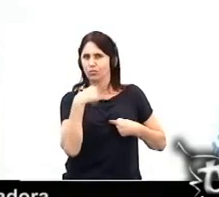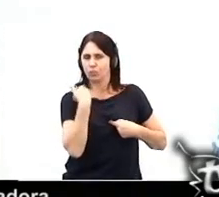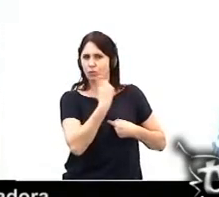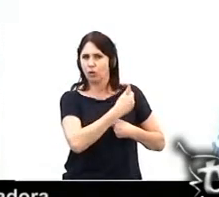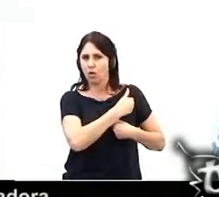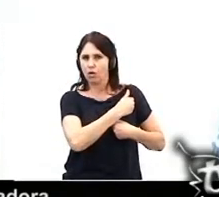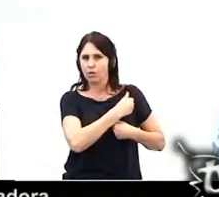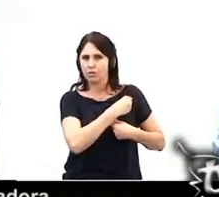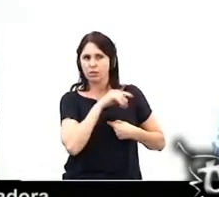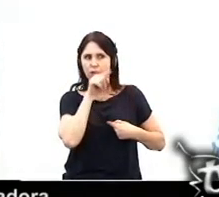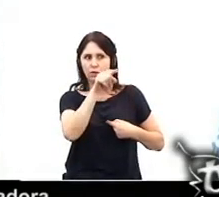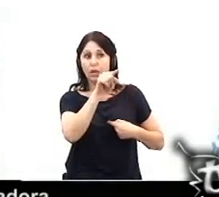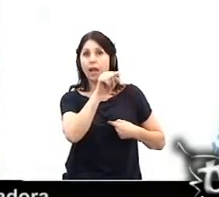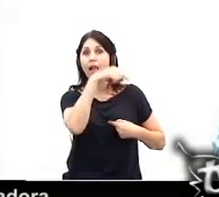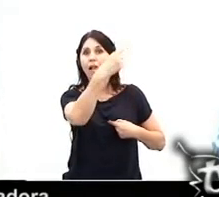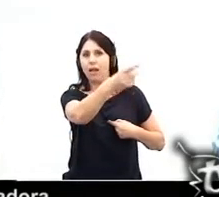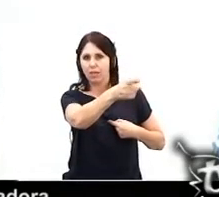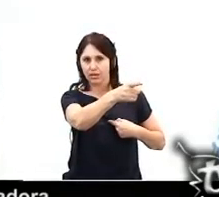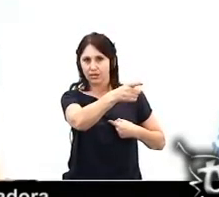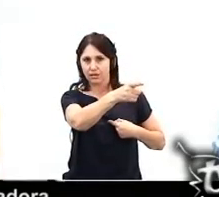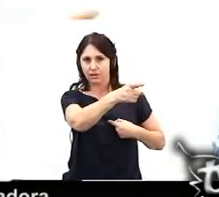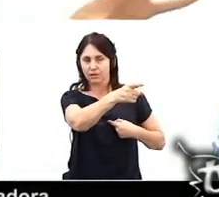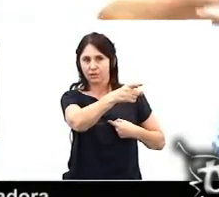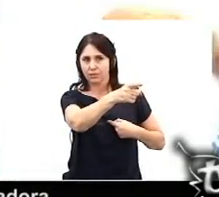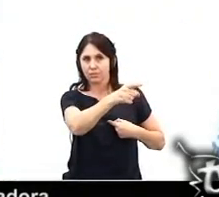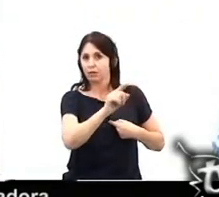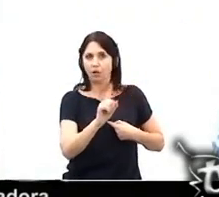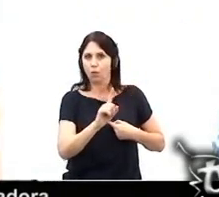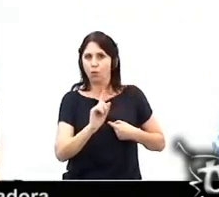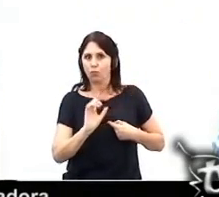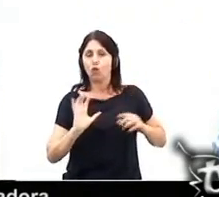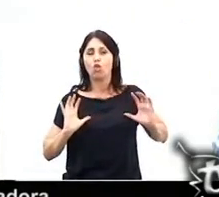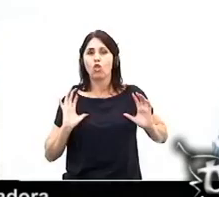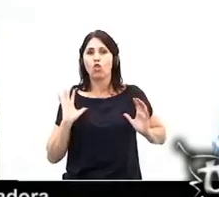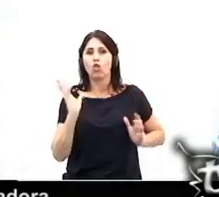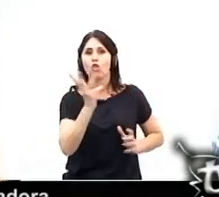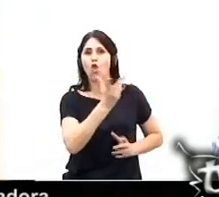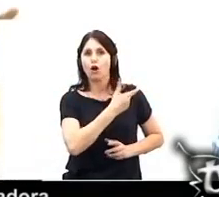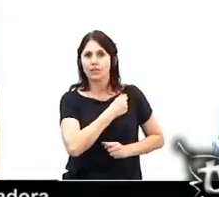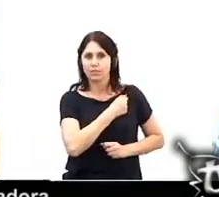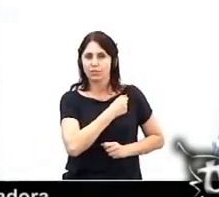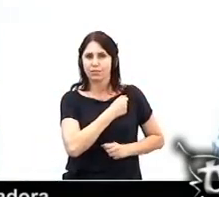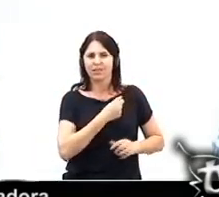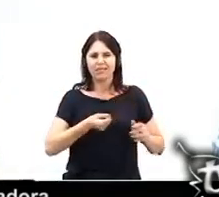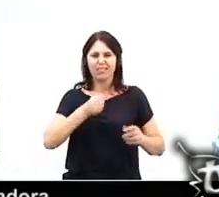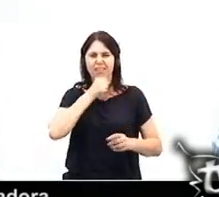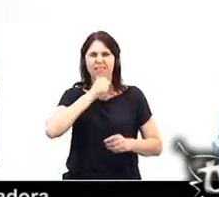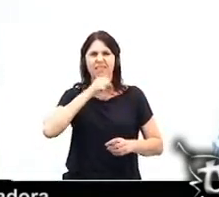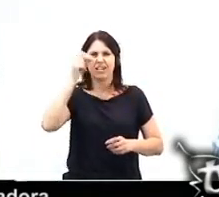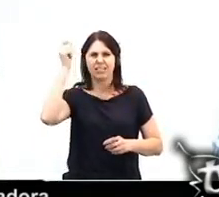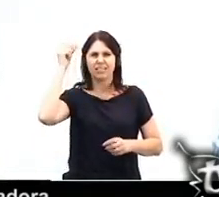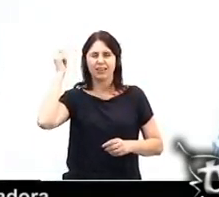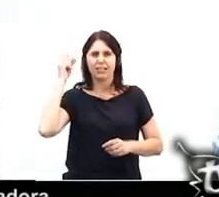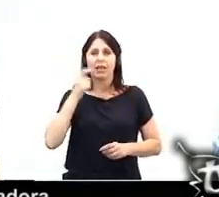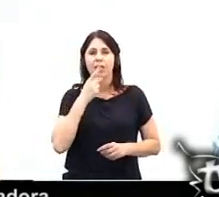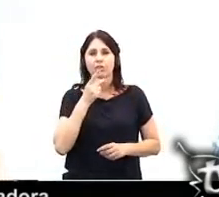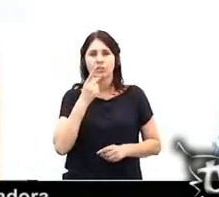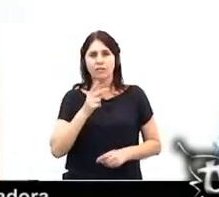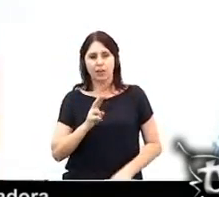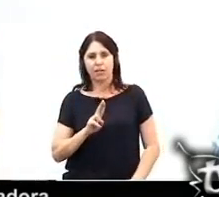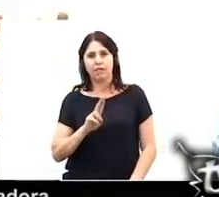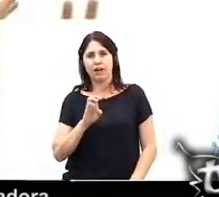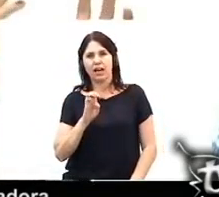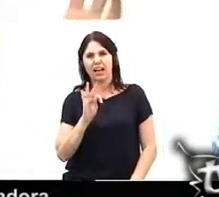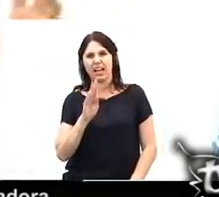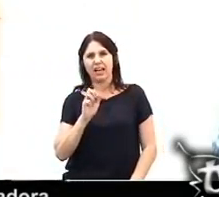se me permite dizer assim, hoje não existe mais nós e eles. Exatamente. Hoje somos, né? Hoje